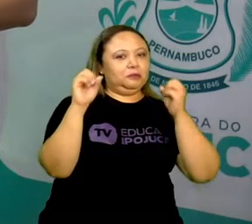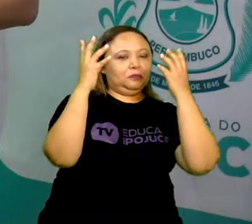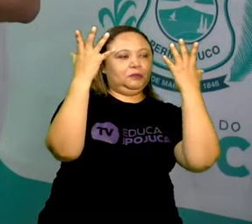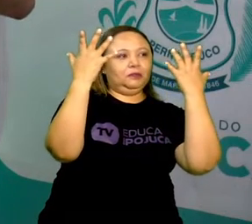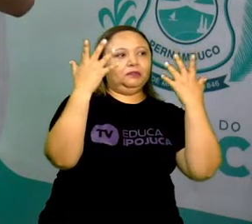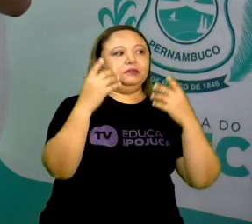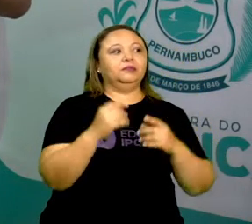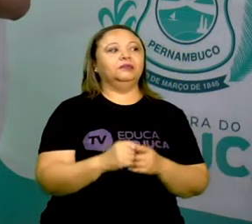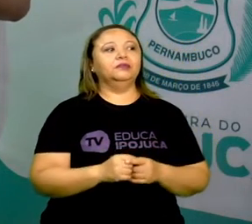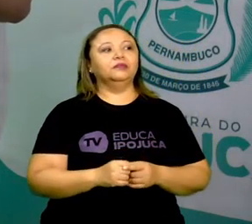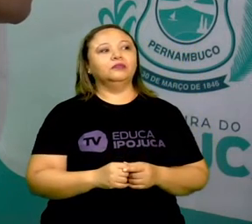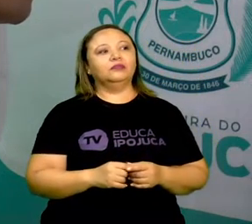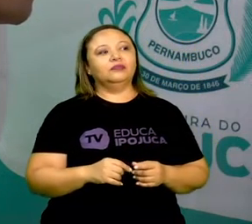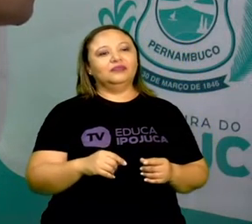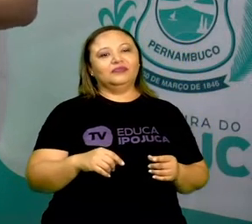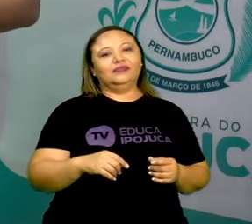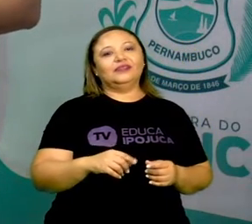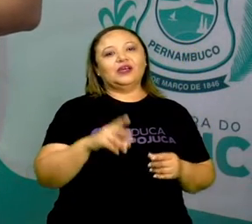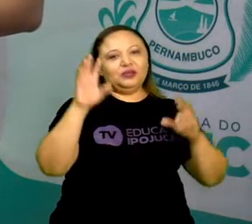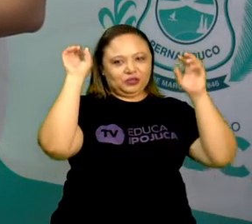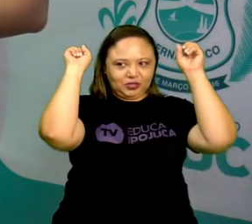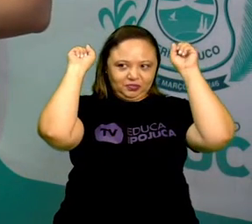podem lembrar o chapéu de bruxa, né?